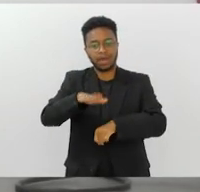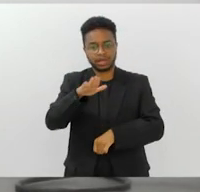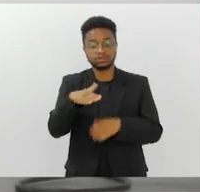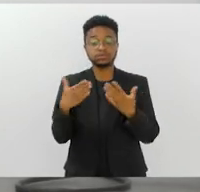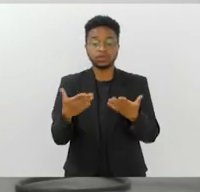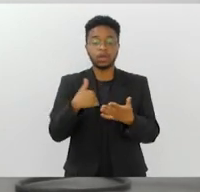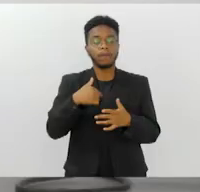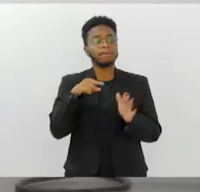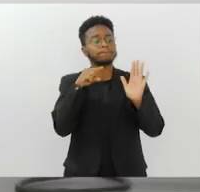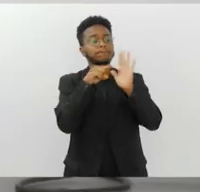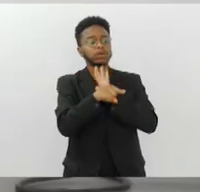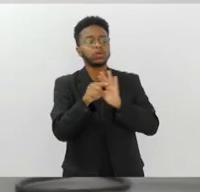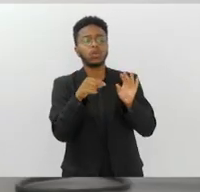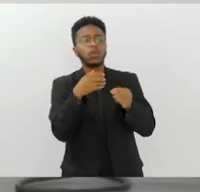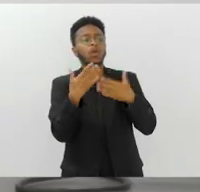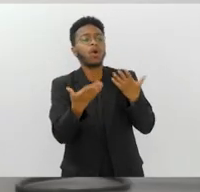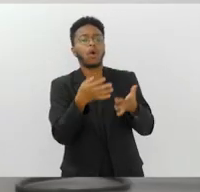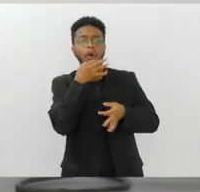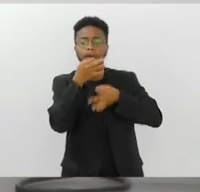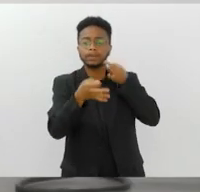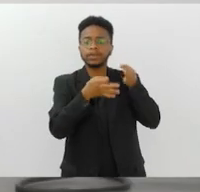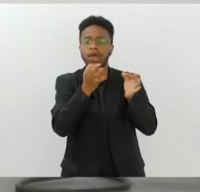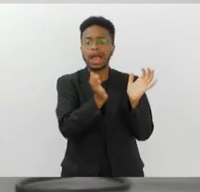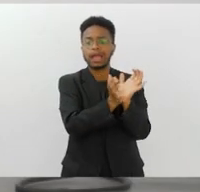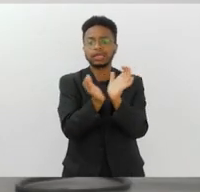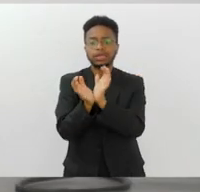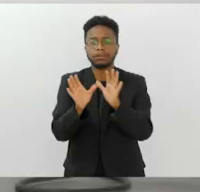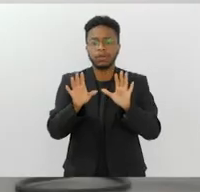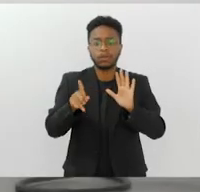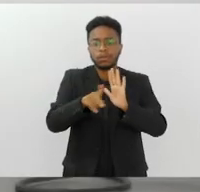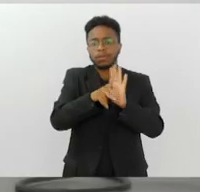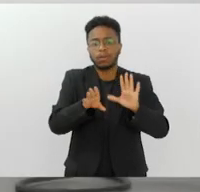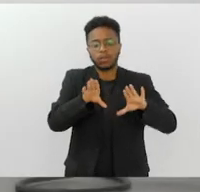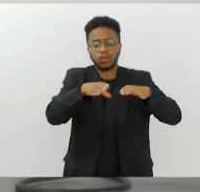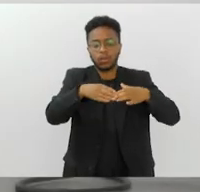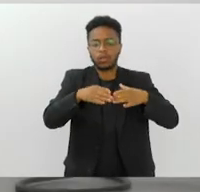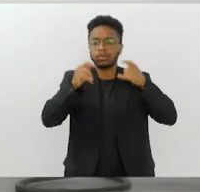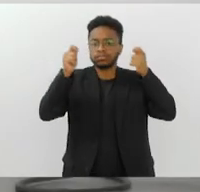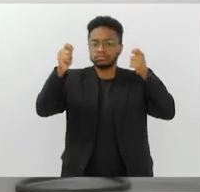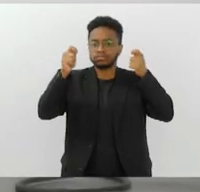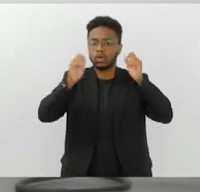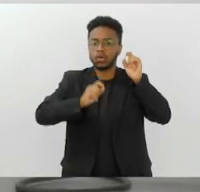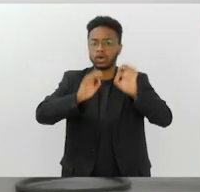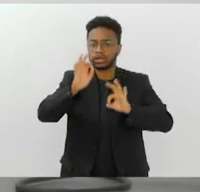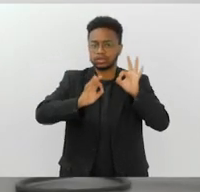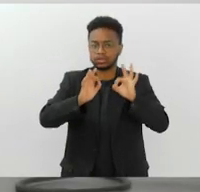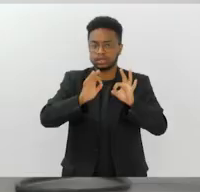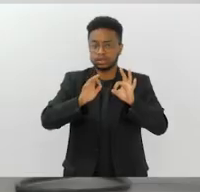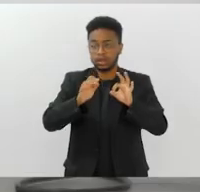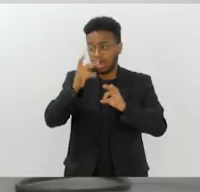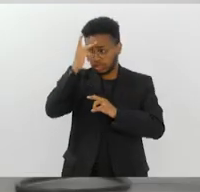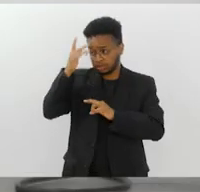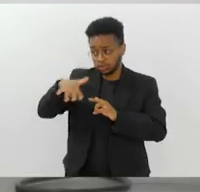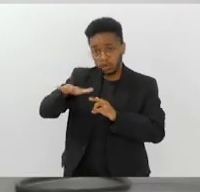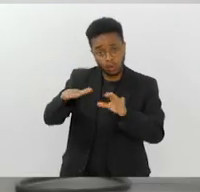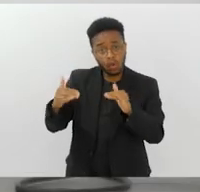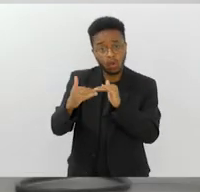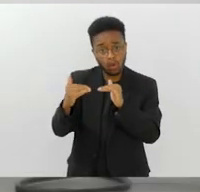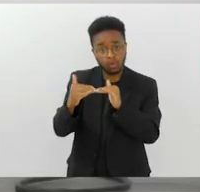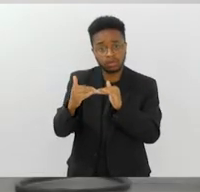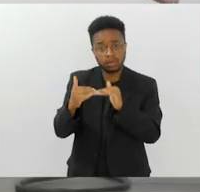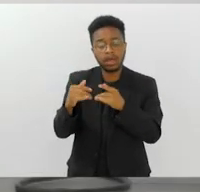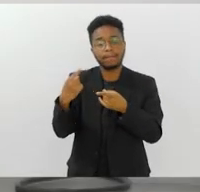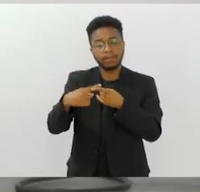Qual é a posição dos nossos companheiros das torcidas organizadas ele falou pessoal é favorável porque